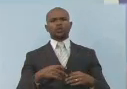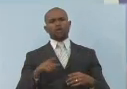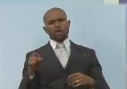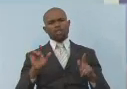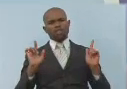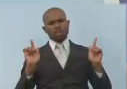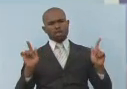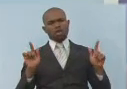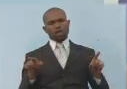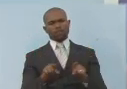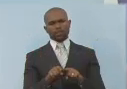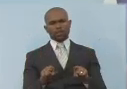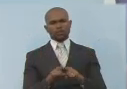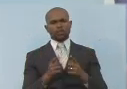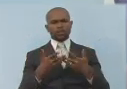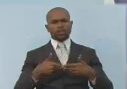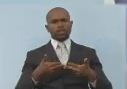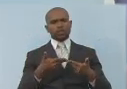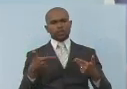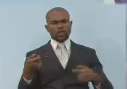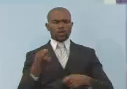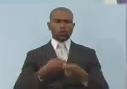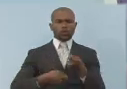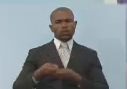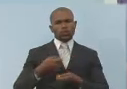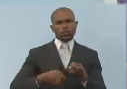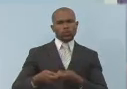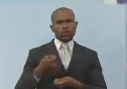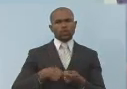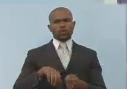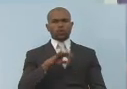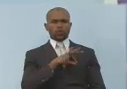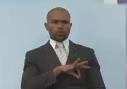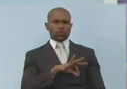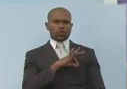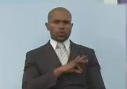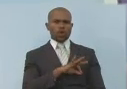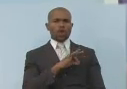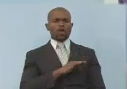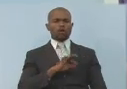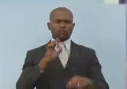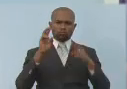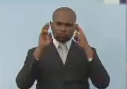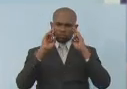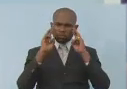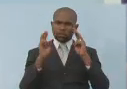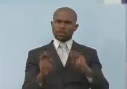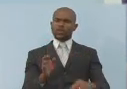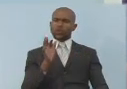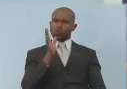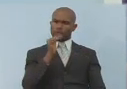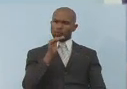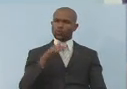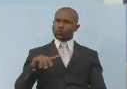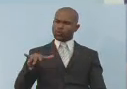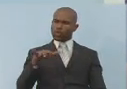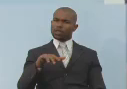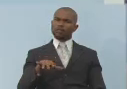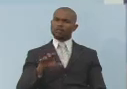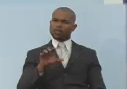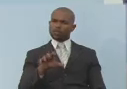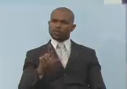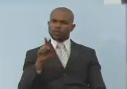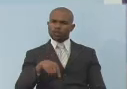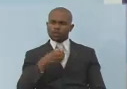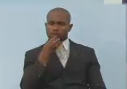também os sindicatos nas negociações de salário lá, com muito respeito ao funcionalismo. E isso é muito